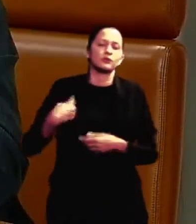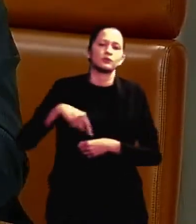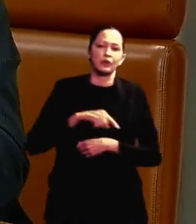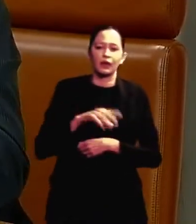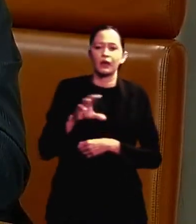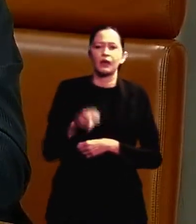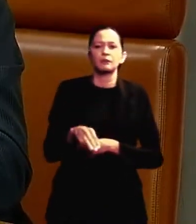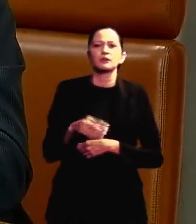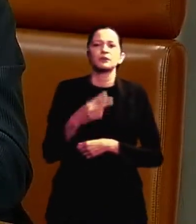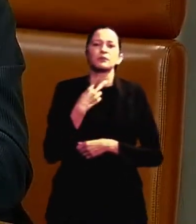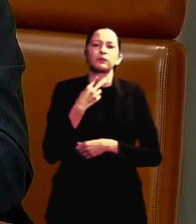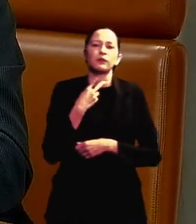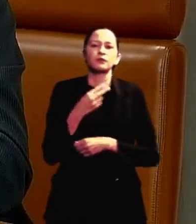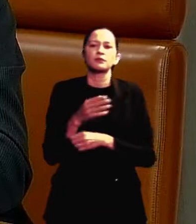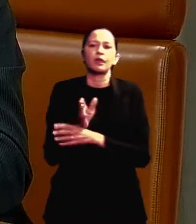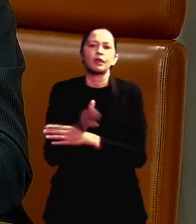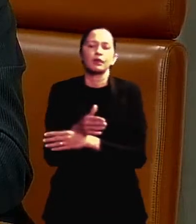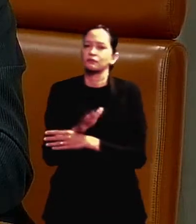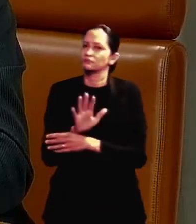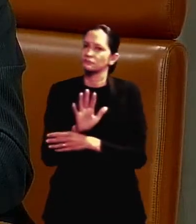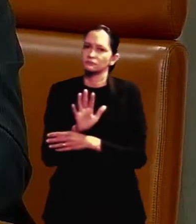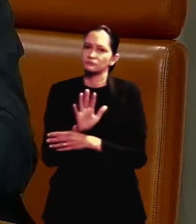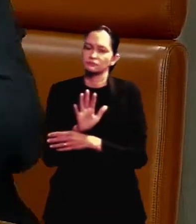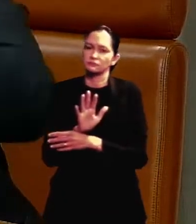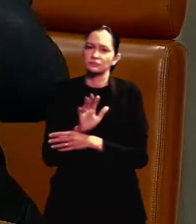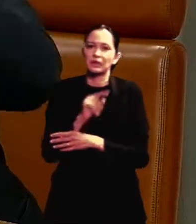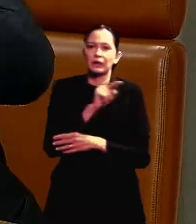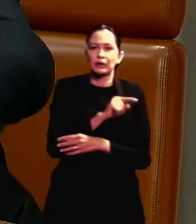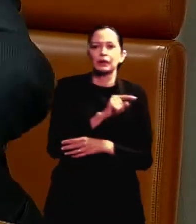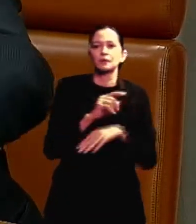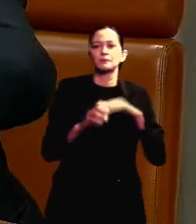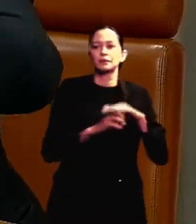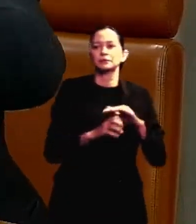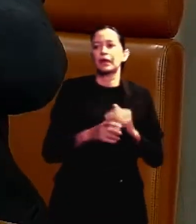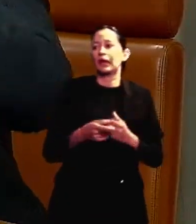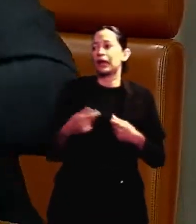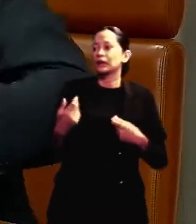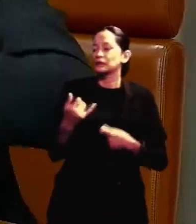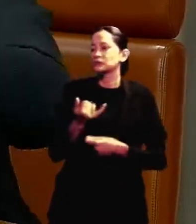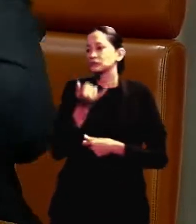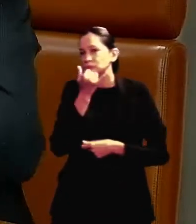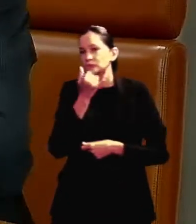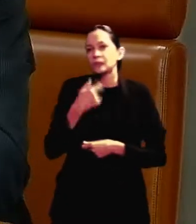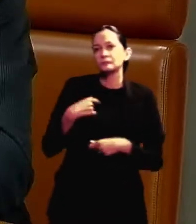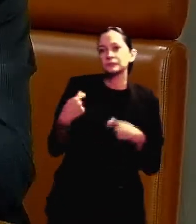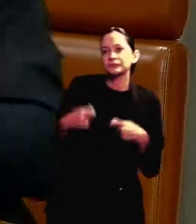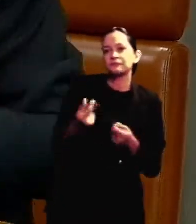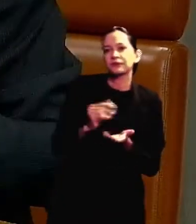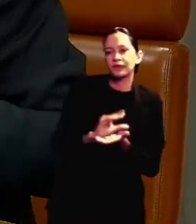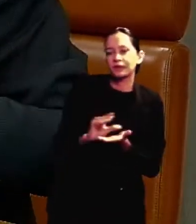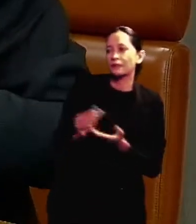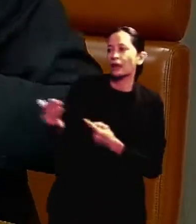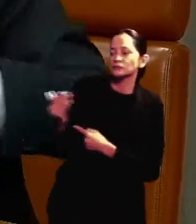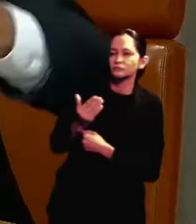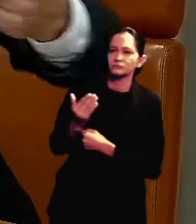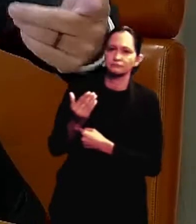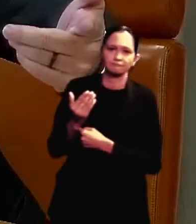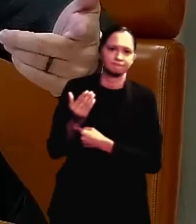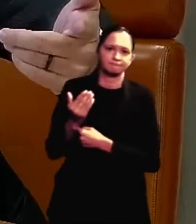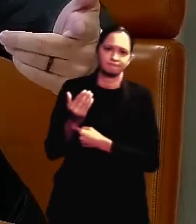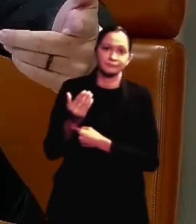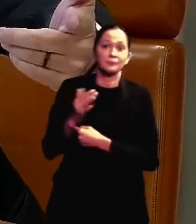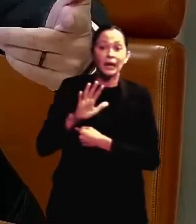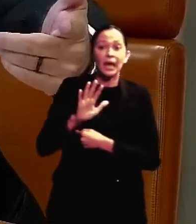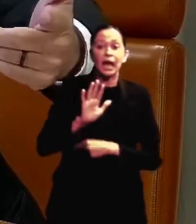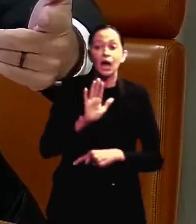essa casa da manjona, como os empresários sempre fazem. E depois, quando eles quebram, aí eles vêm no Estado para poder recorrer para aumentar o seu lucro, não para melhorar